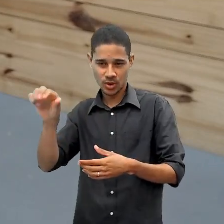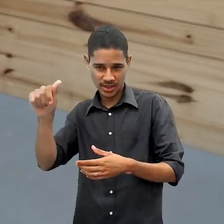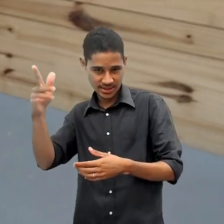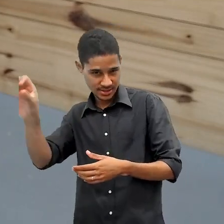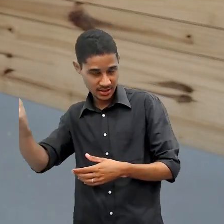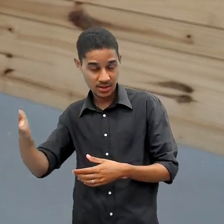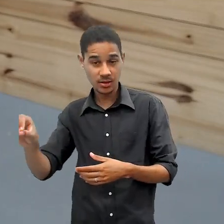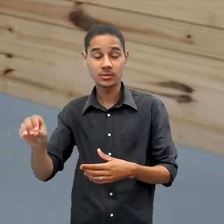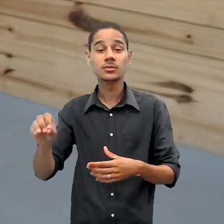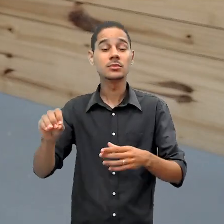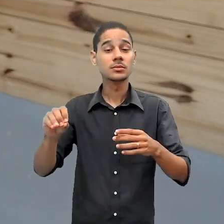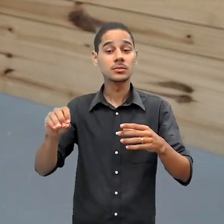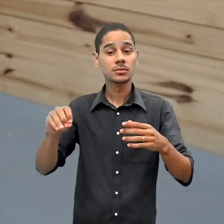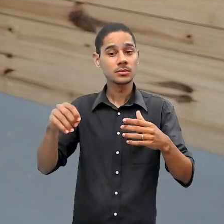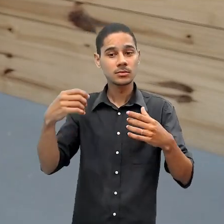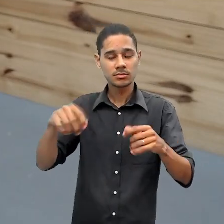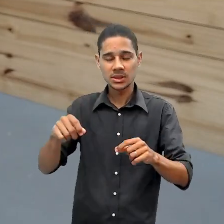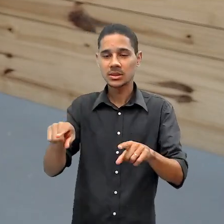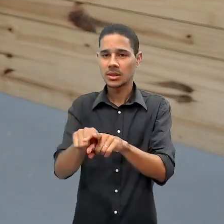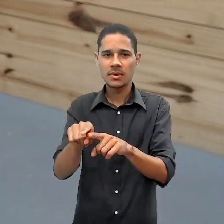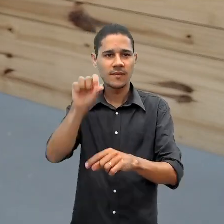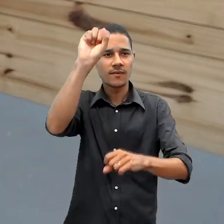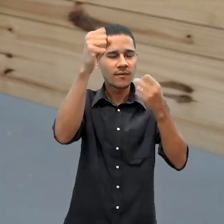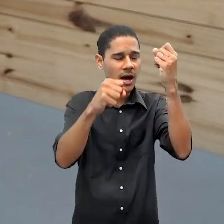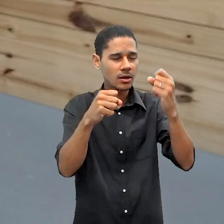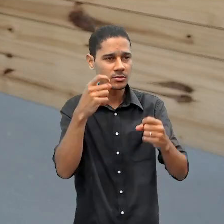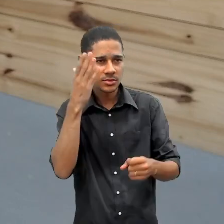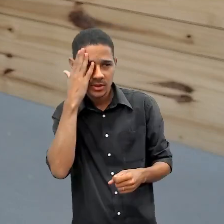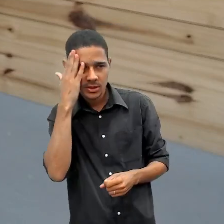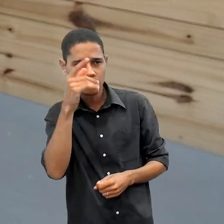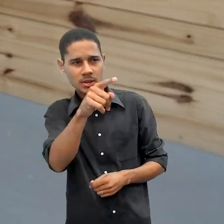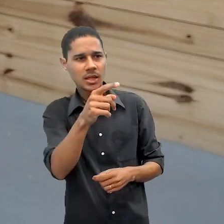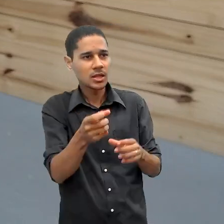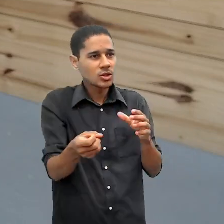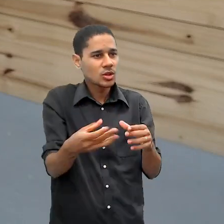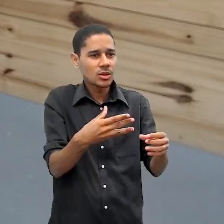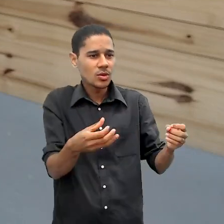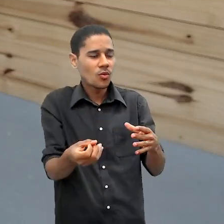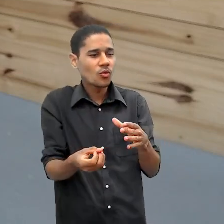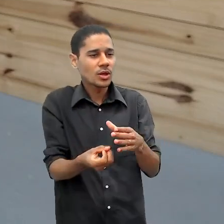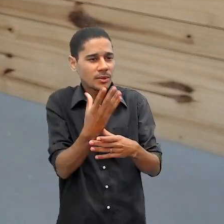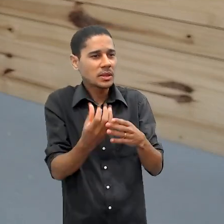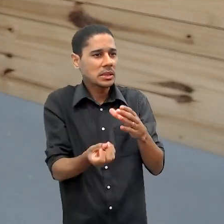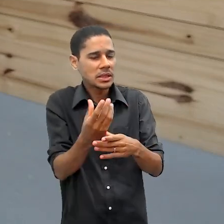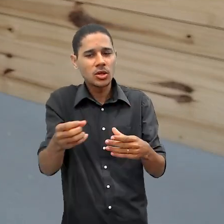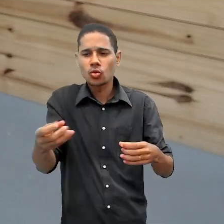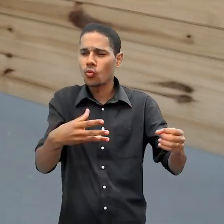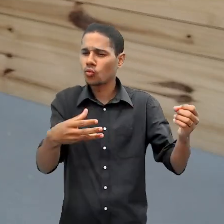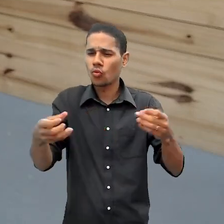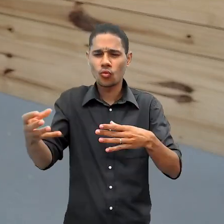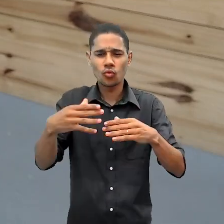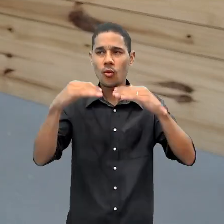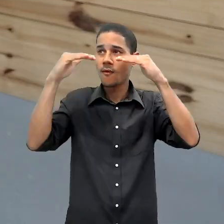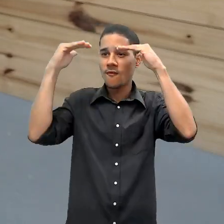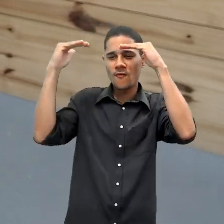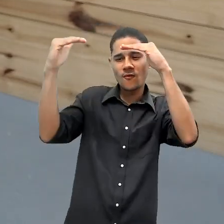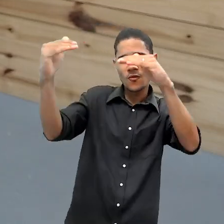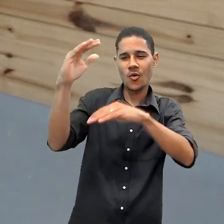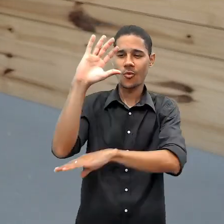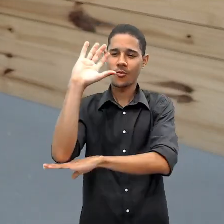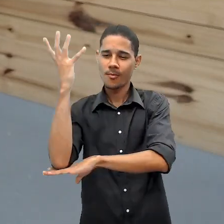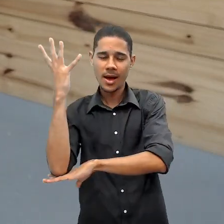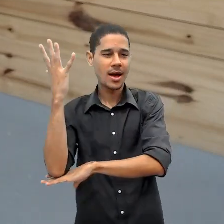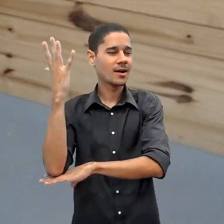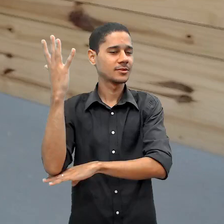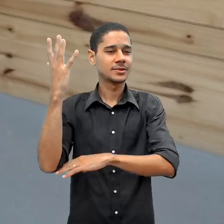junto às indústrias que fabricam esses novos materiais, né, que trabalham com forros e com madeira,